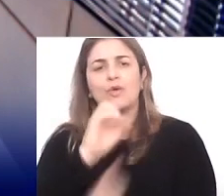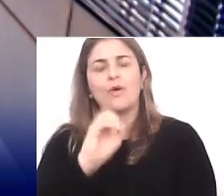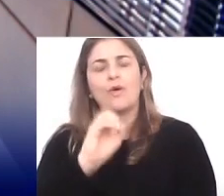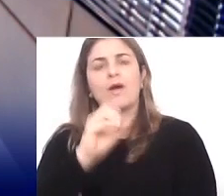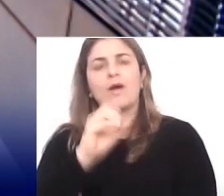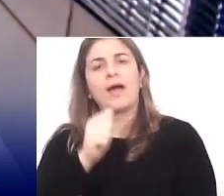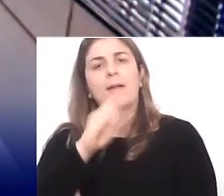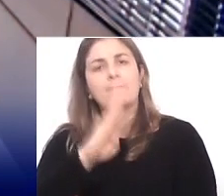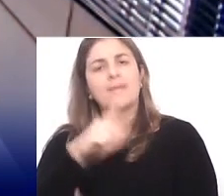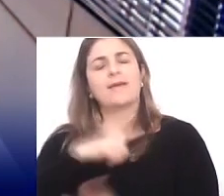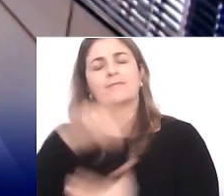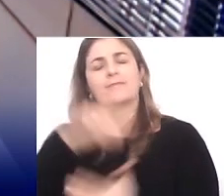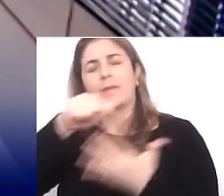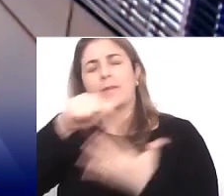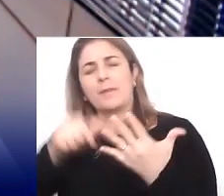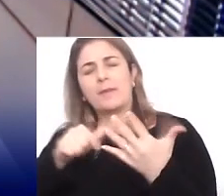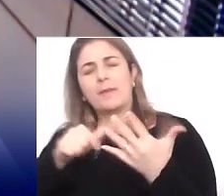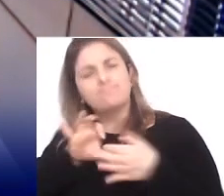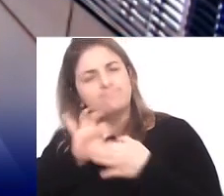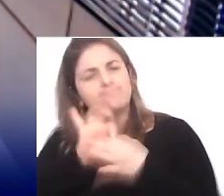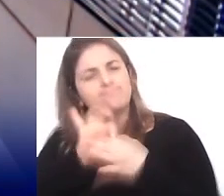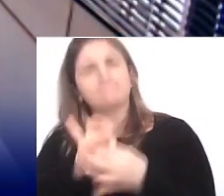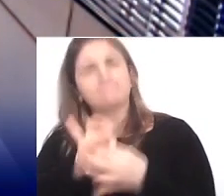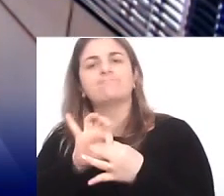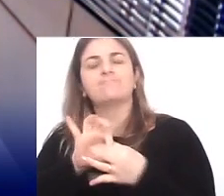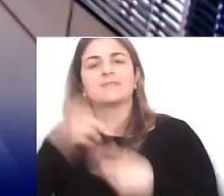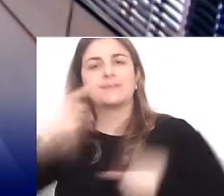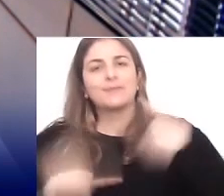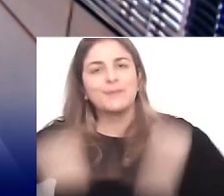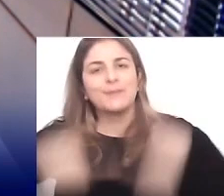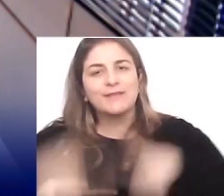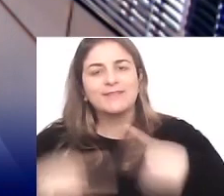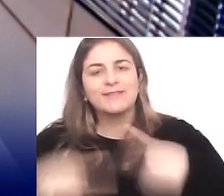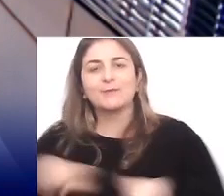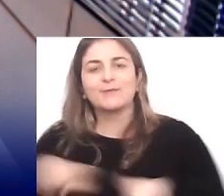CRIERDS, todos juntos aqui, dialogando. Doutora